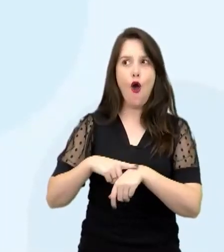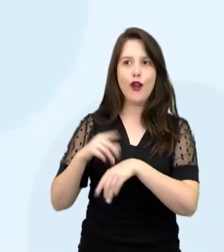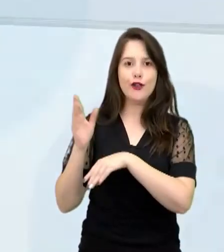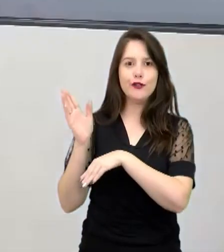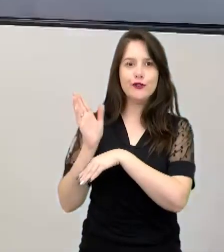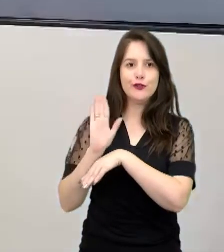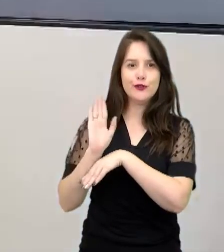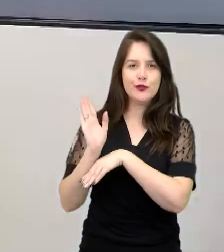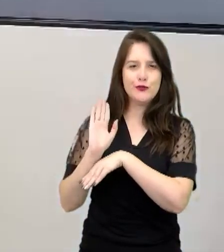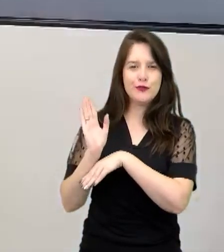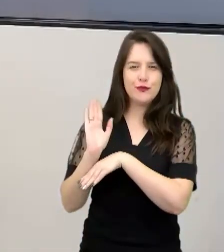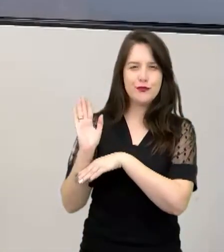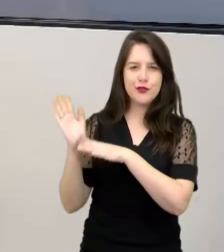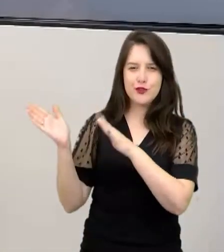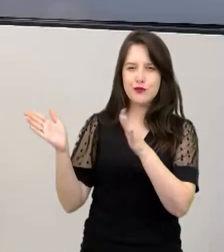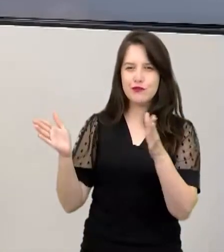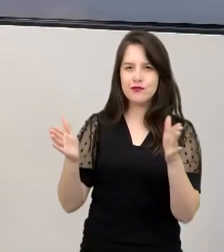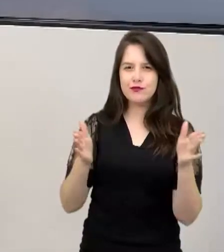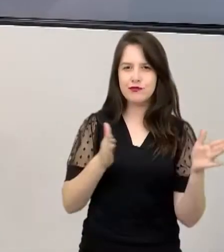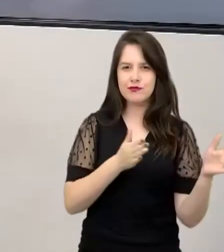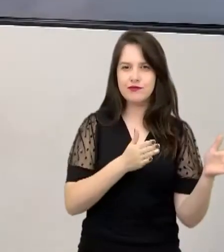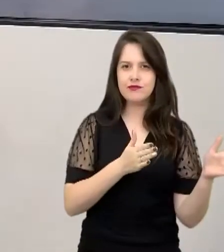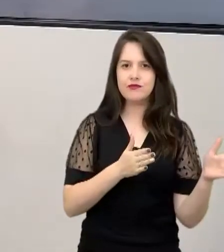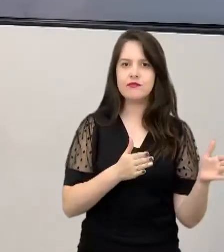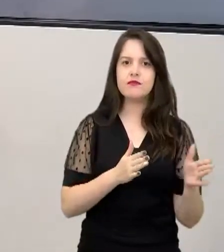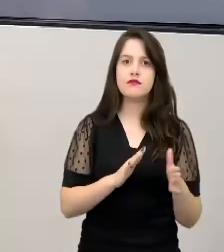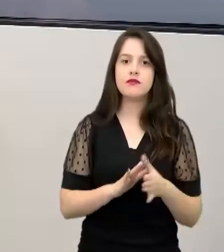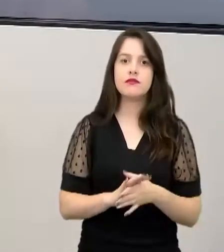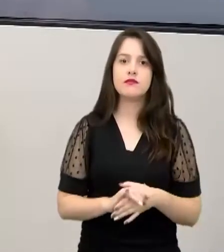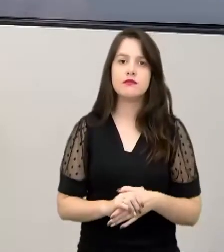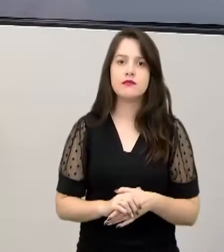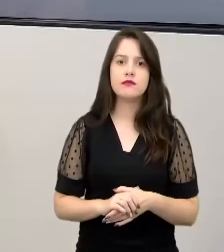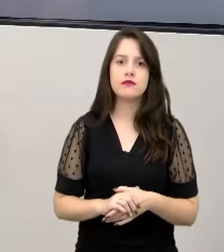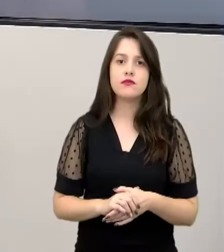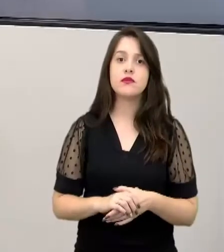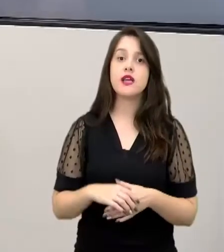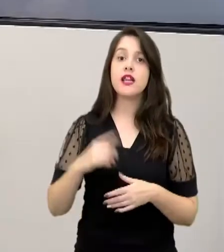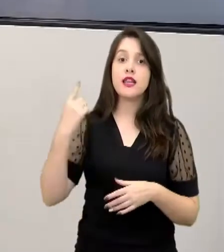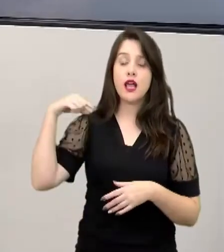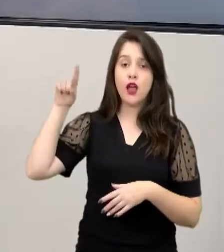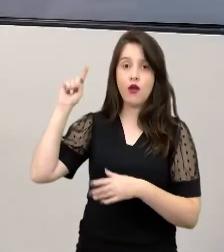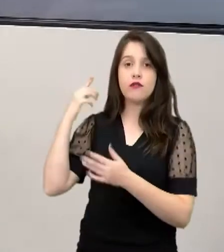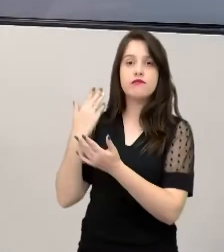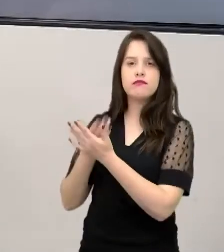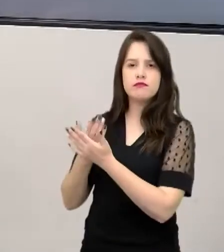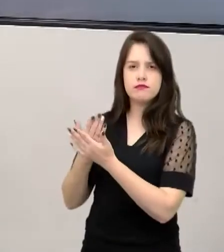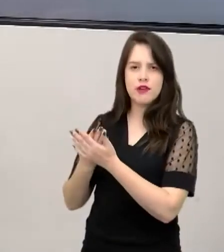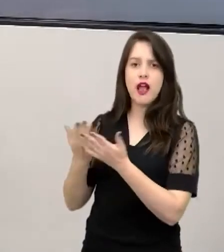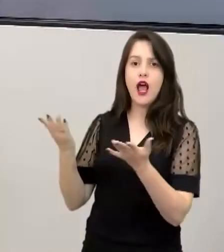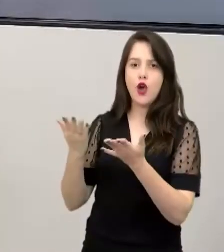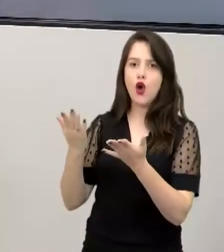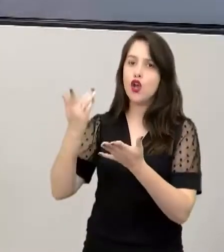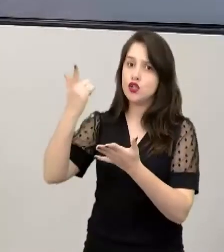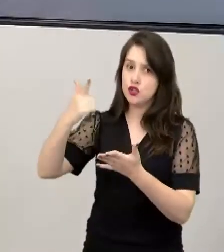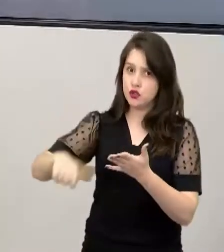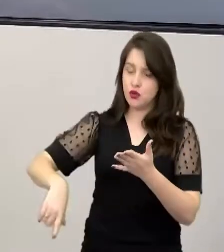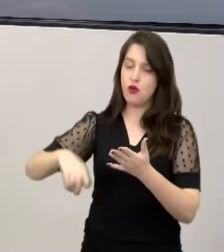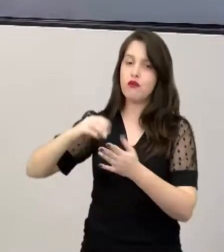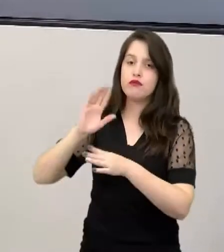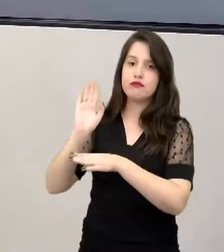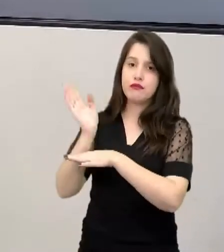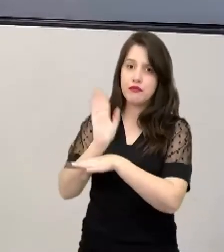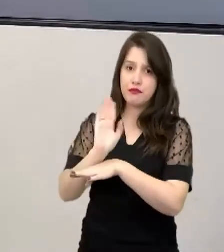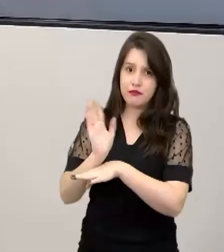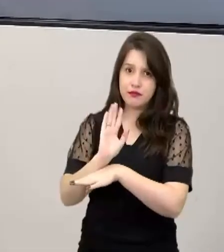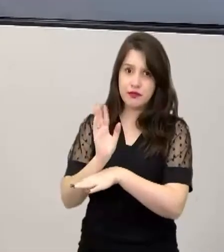Então, olha só. Esse vídeo, uma parte dele a gente passou na aula passada e hoje a gente vai passar aí o restante do